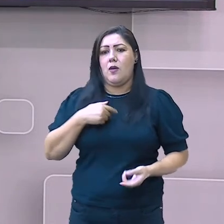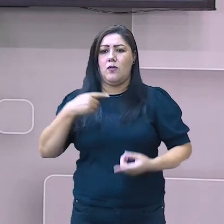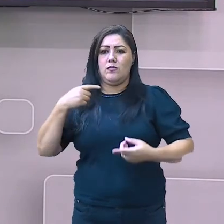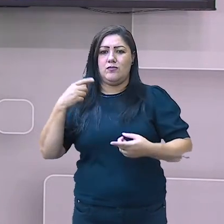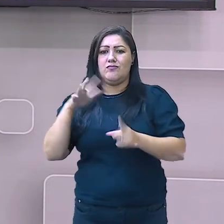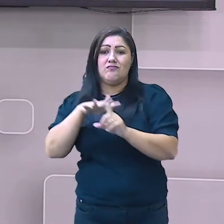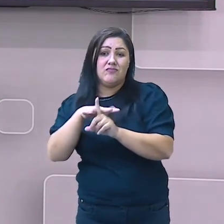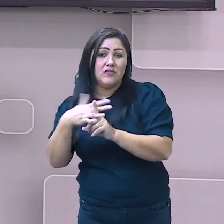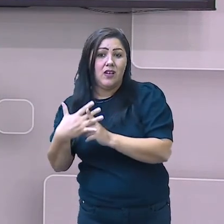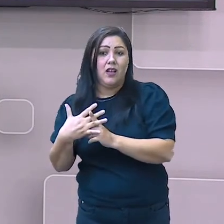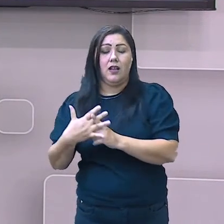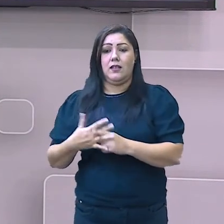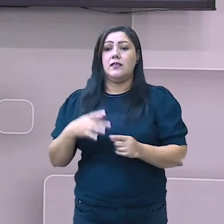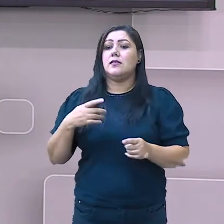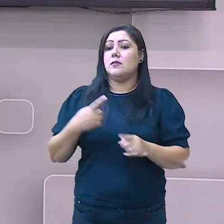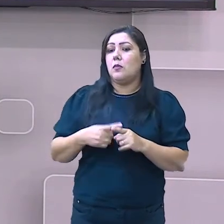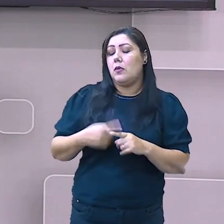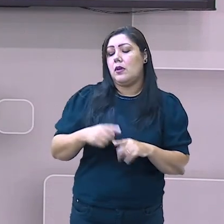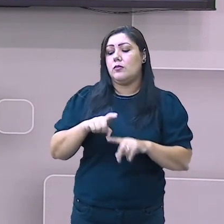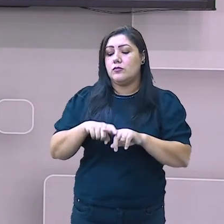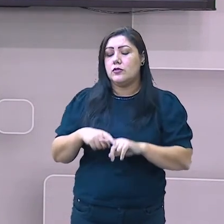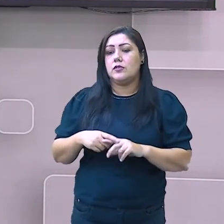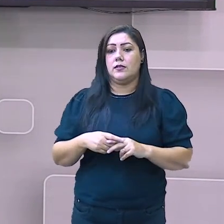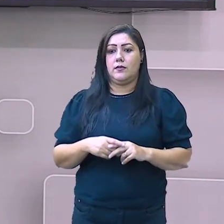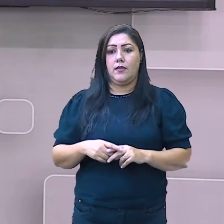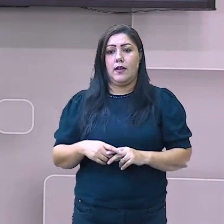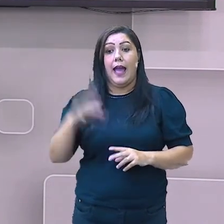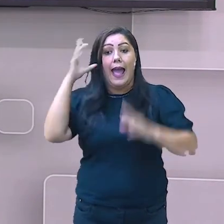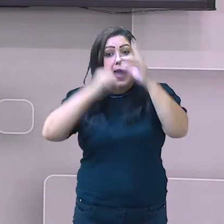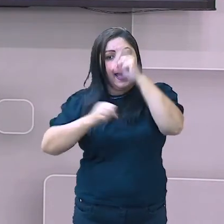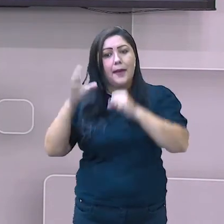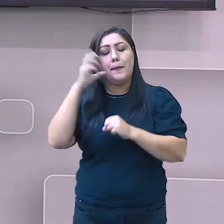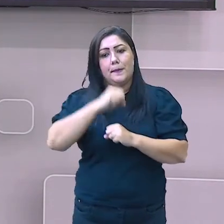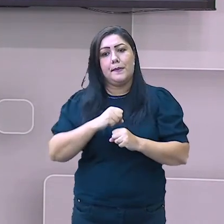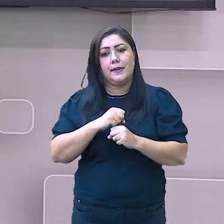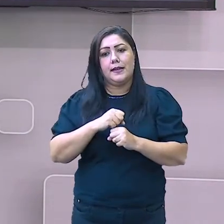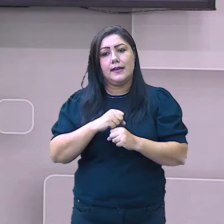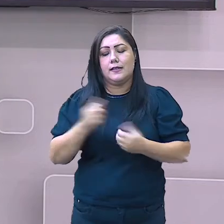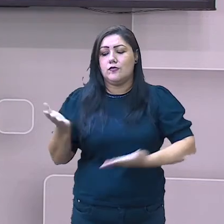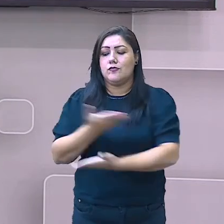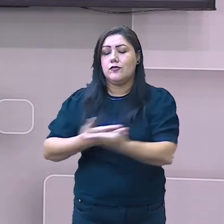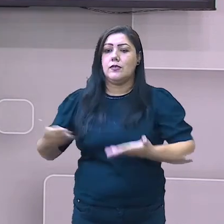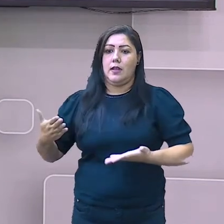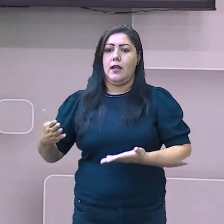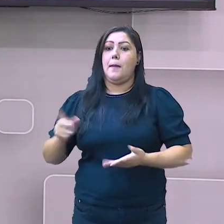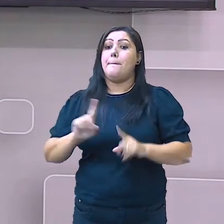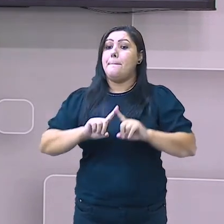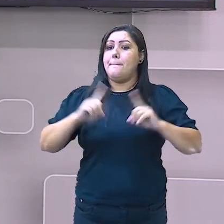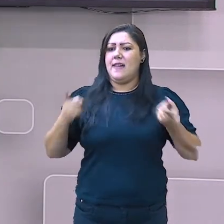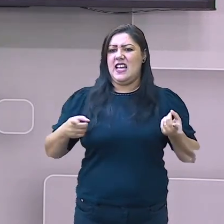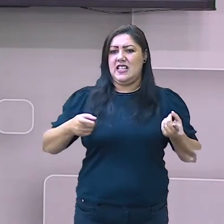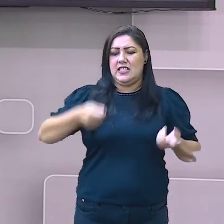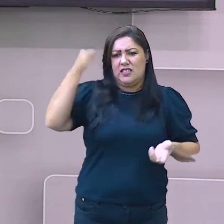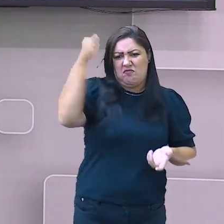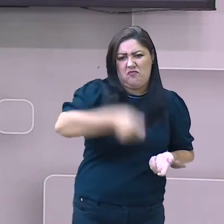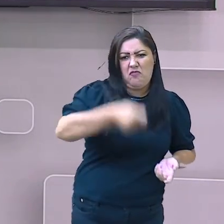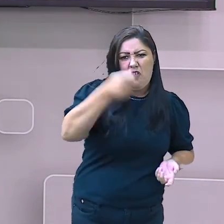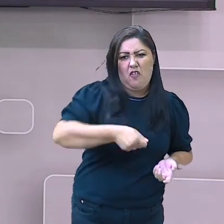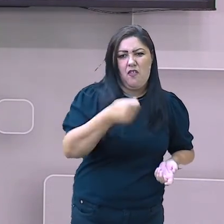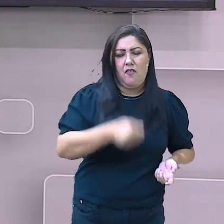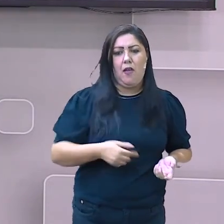Debater é aprender. Agora, doutrinar e querer passar a